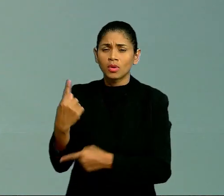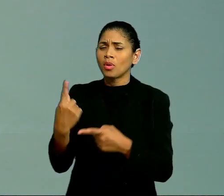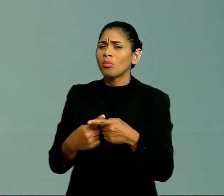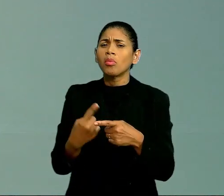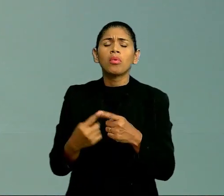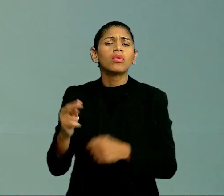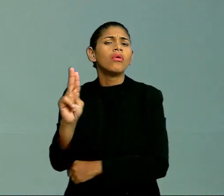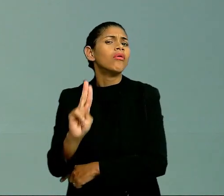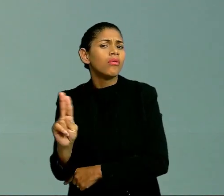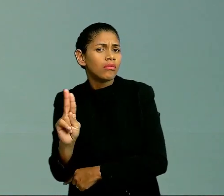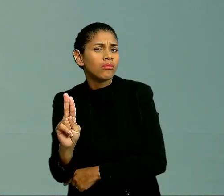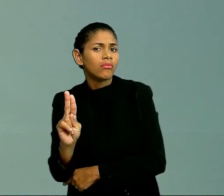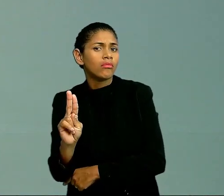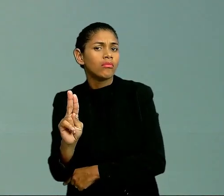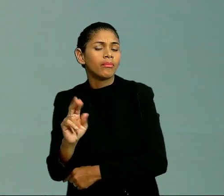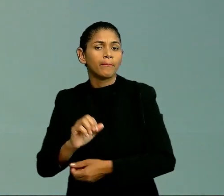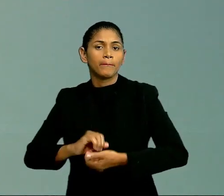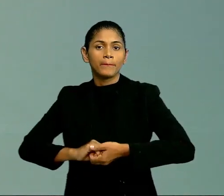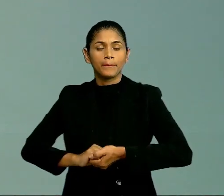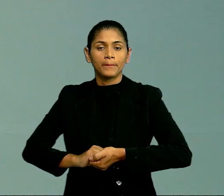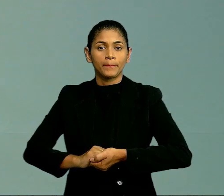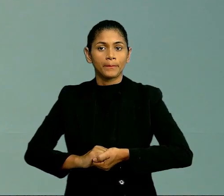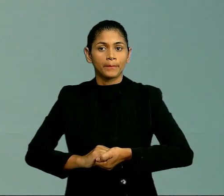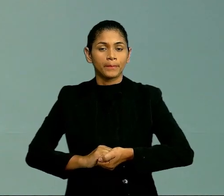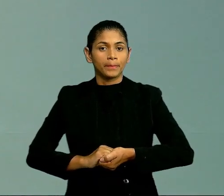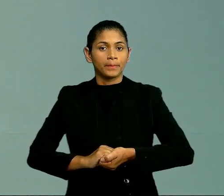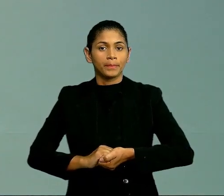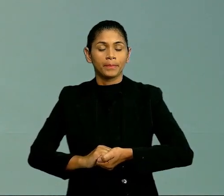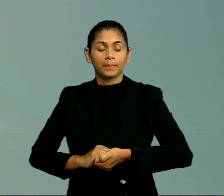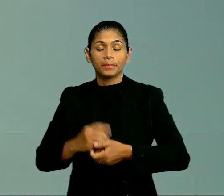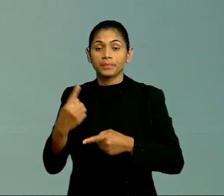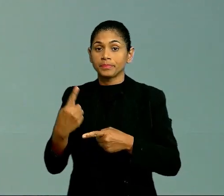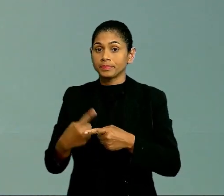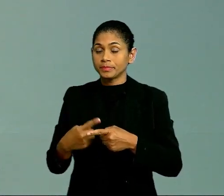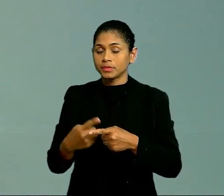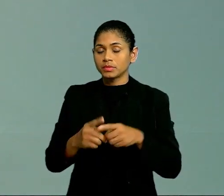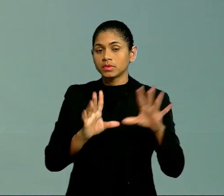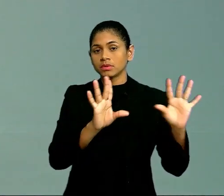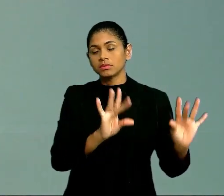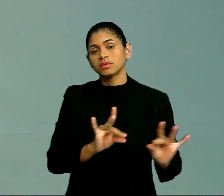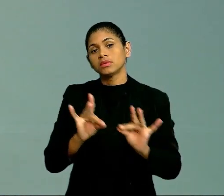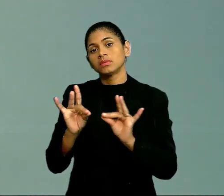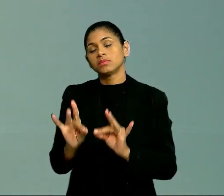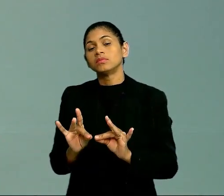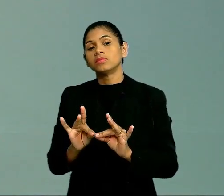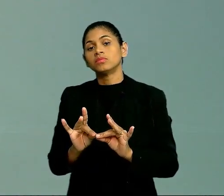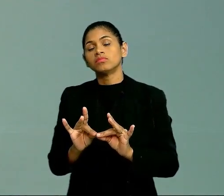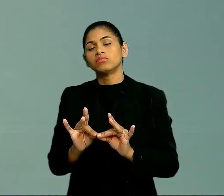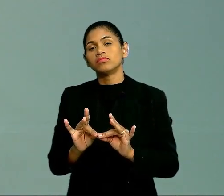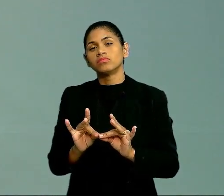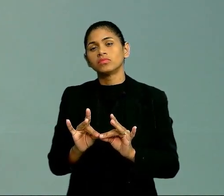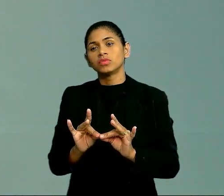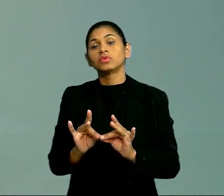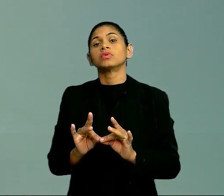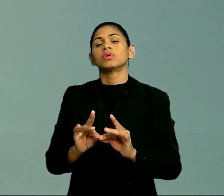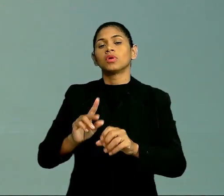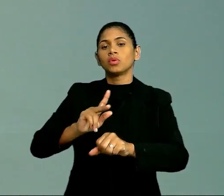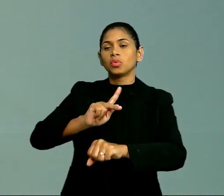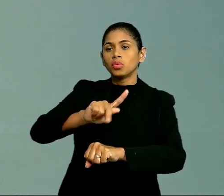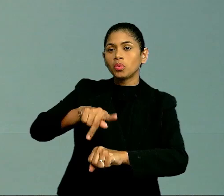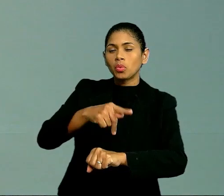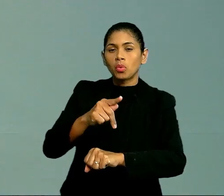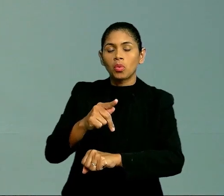é utilizada? Quando eu falo lá do romantismo. Porque ela traz aí essa questão do nacionalismo,